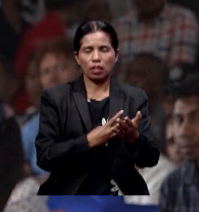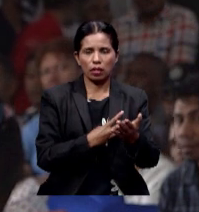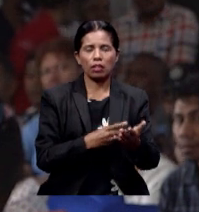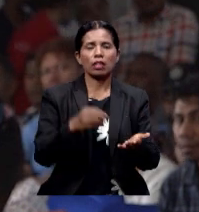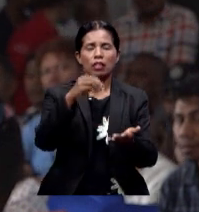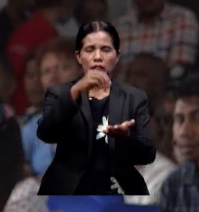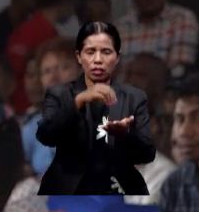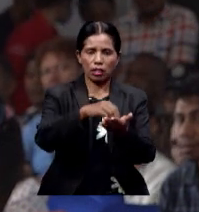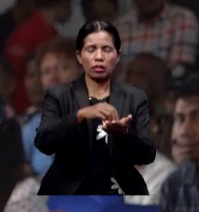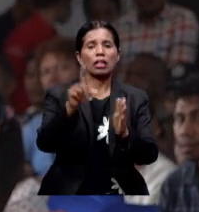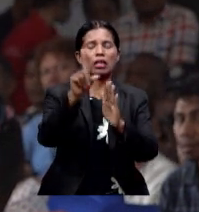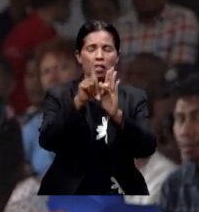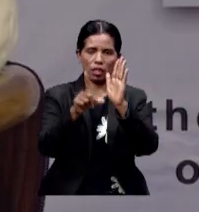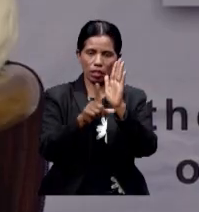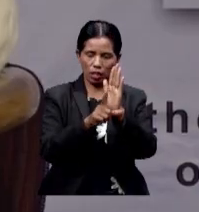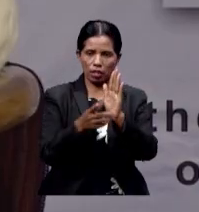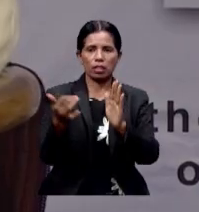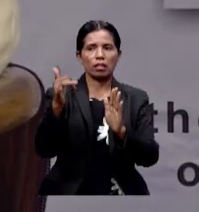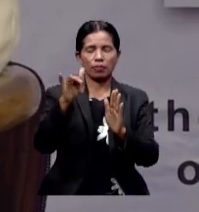ona pensamento vira bem.